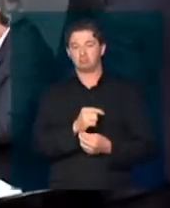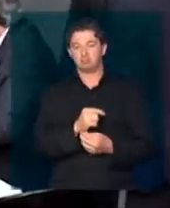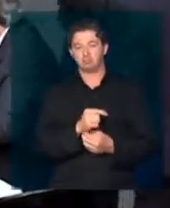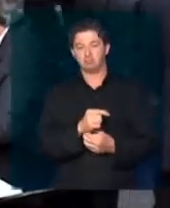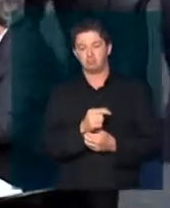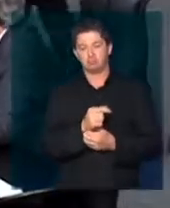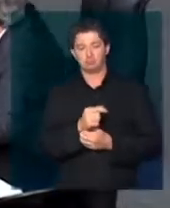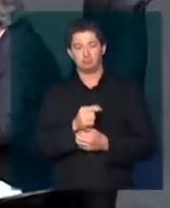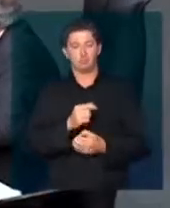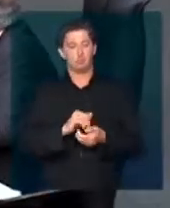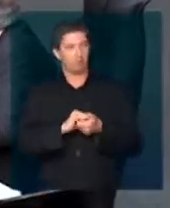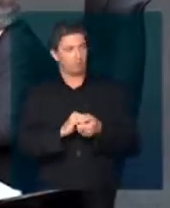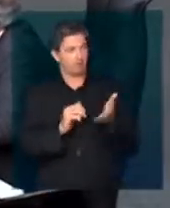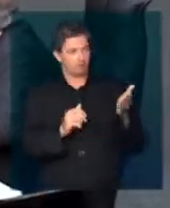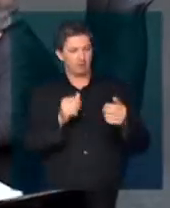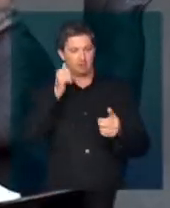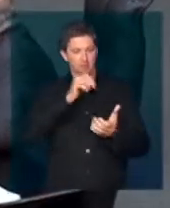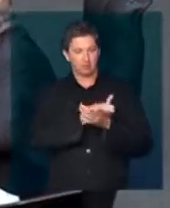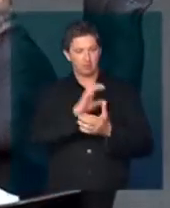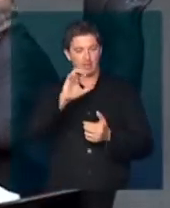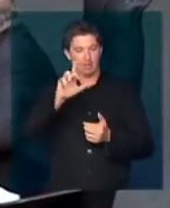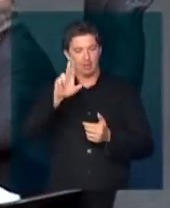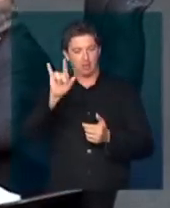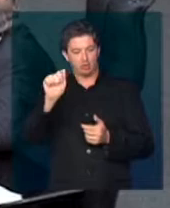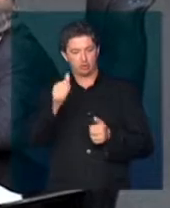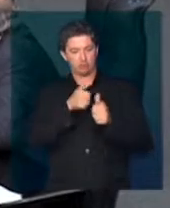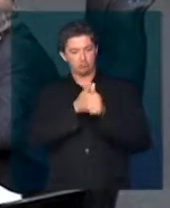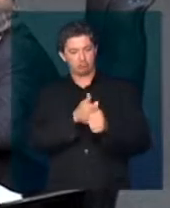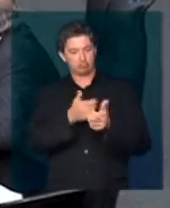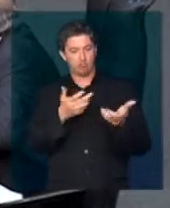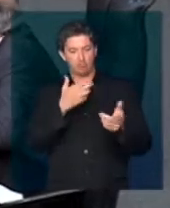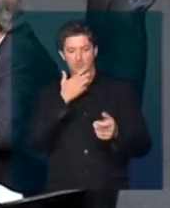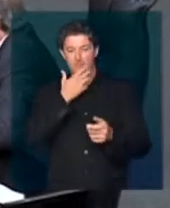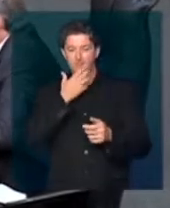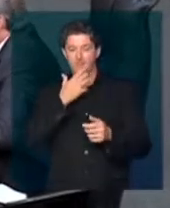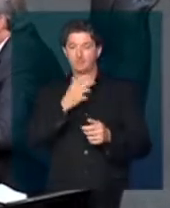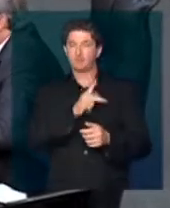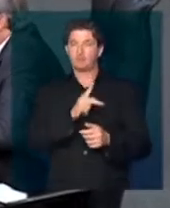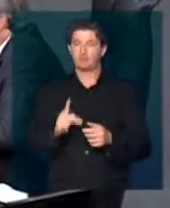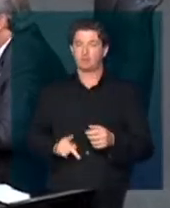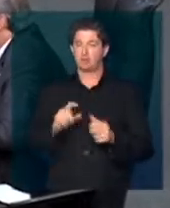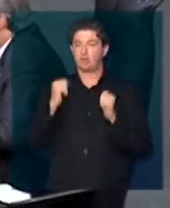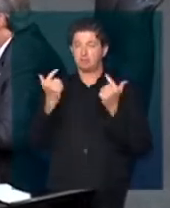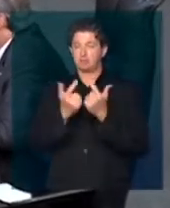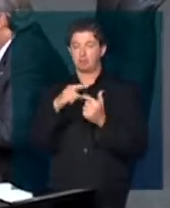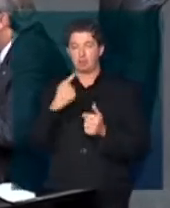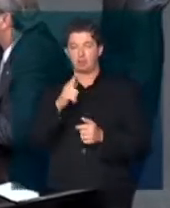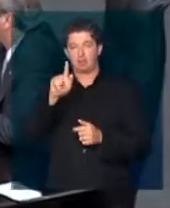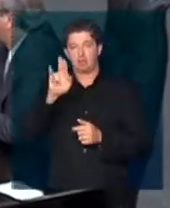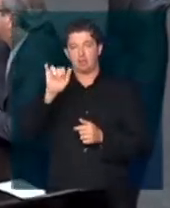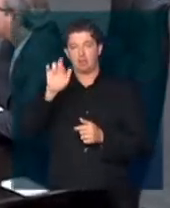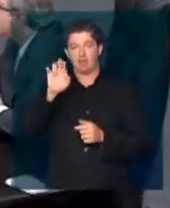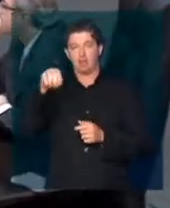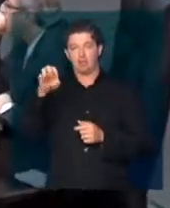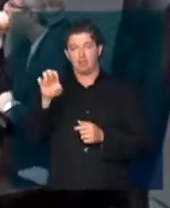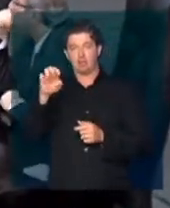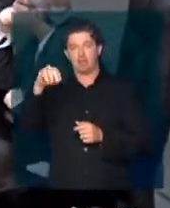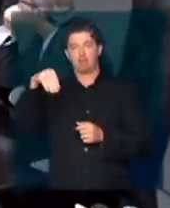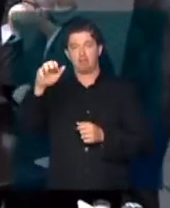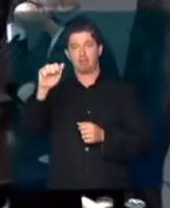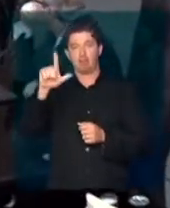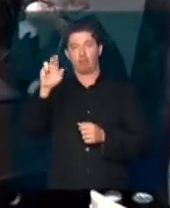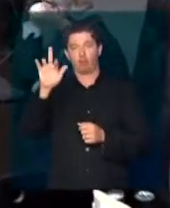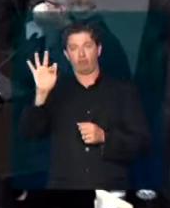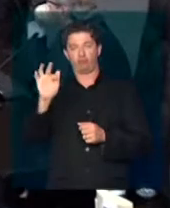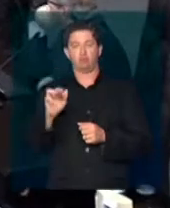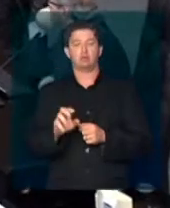Cumprimento Vossa Excelência, sua esposa Cláudia, que está acompanhando, nosso presidente da Assembleia, Guilherme Maluf, em seu